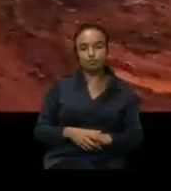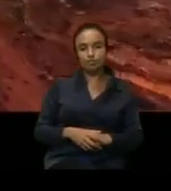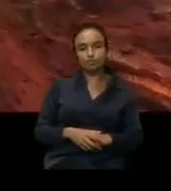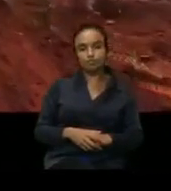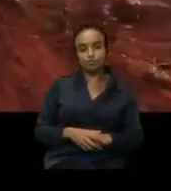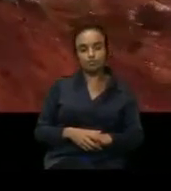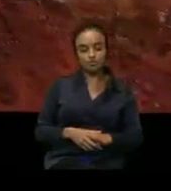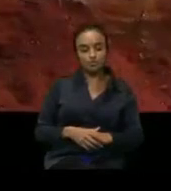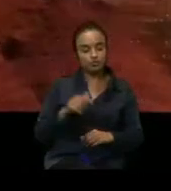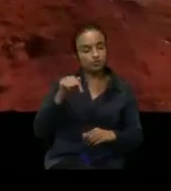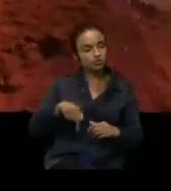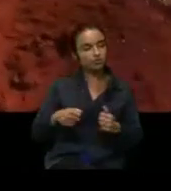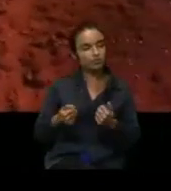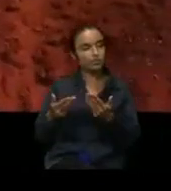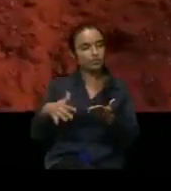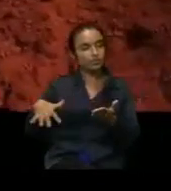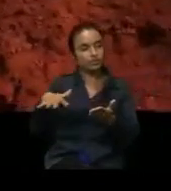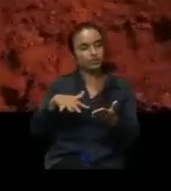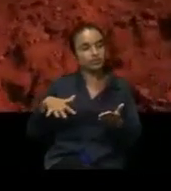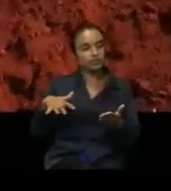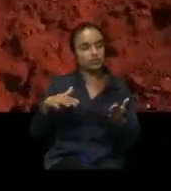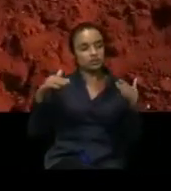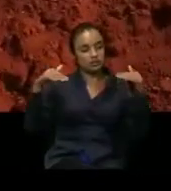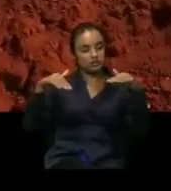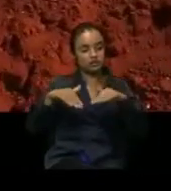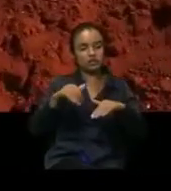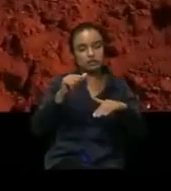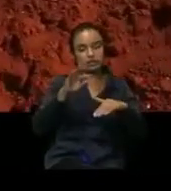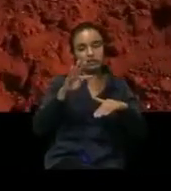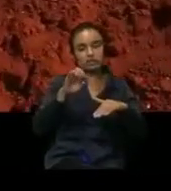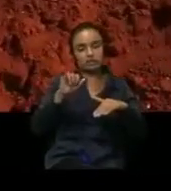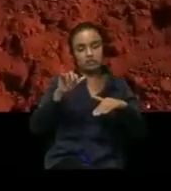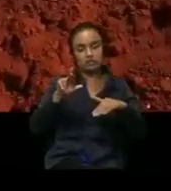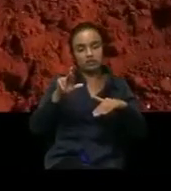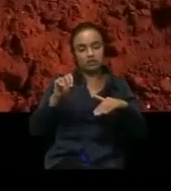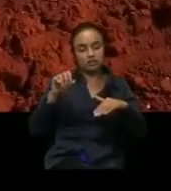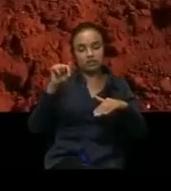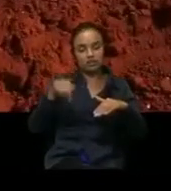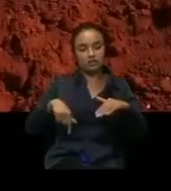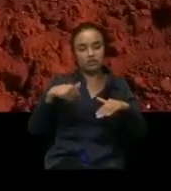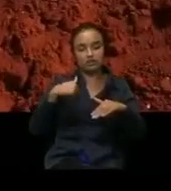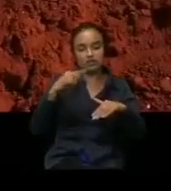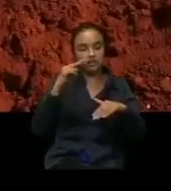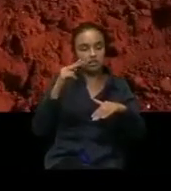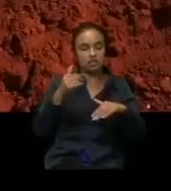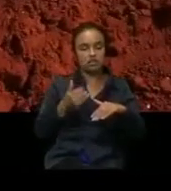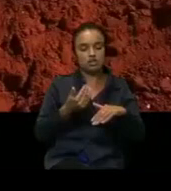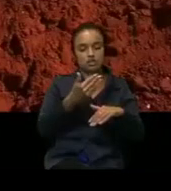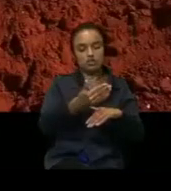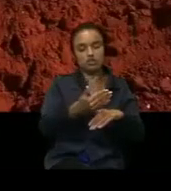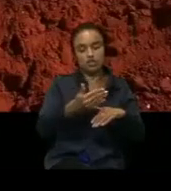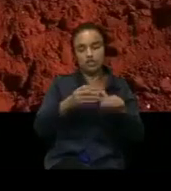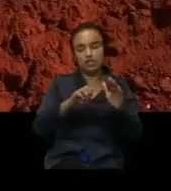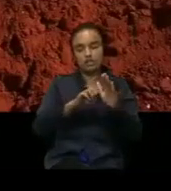A disposição para aterro, aí pausar um pouquinho. No seu canto esquerdo ali da tela, a gente vê